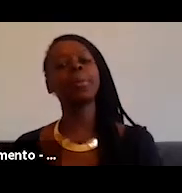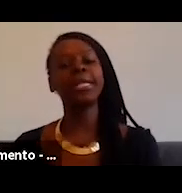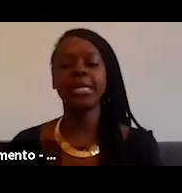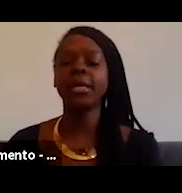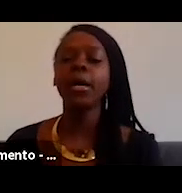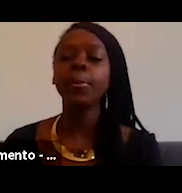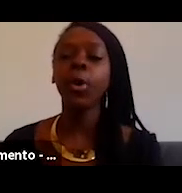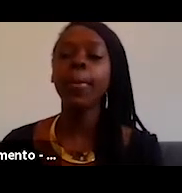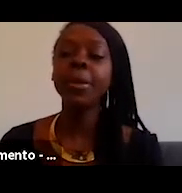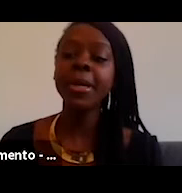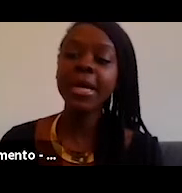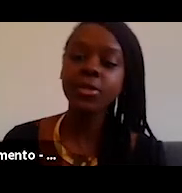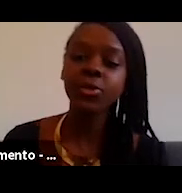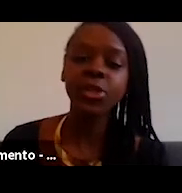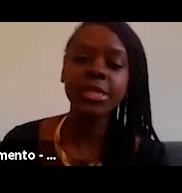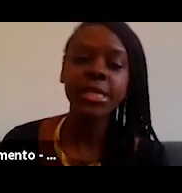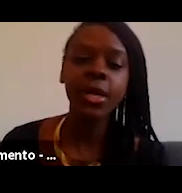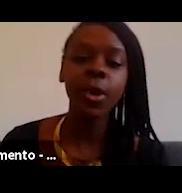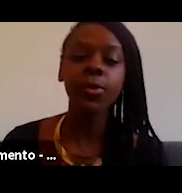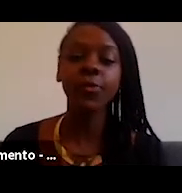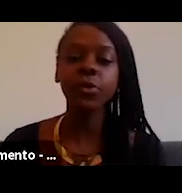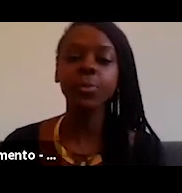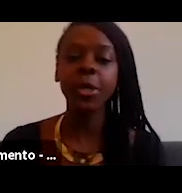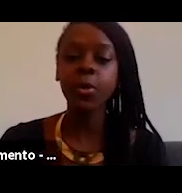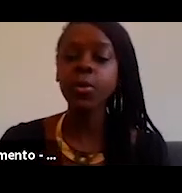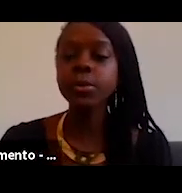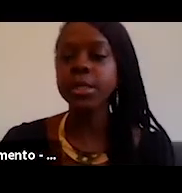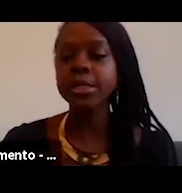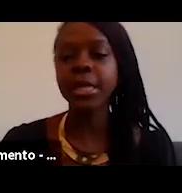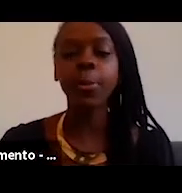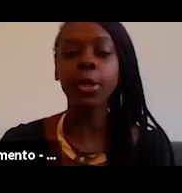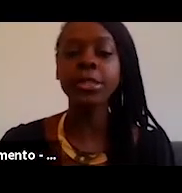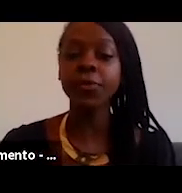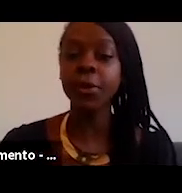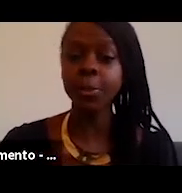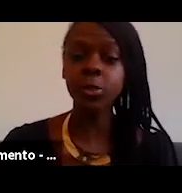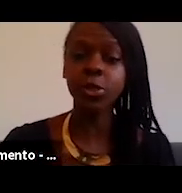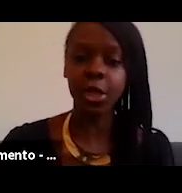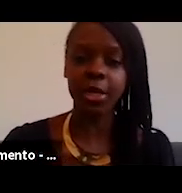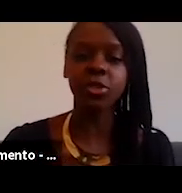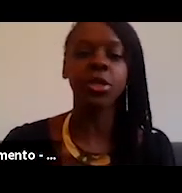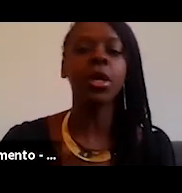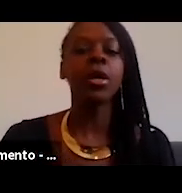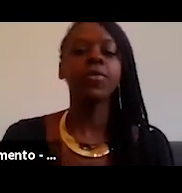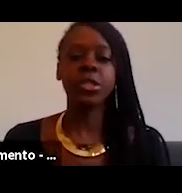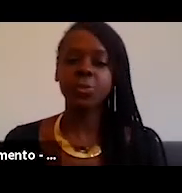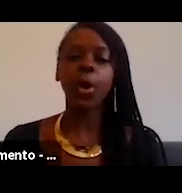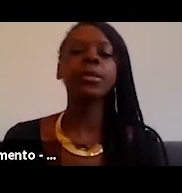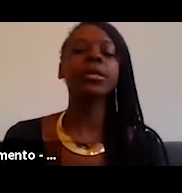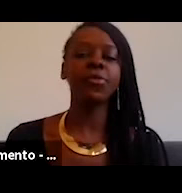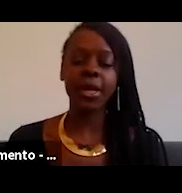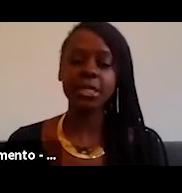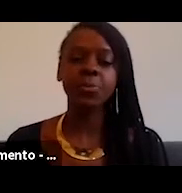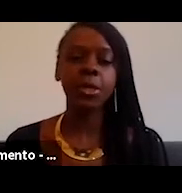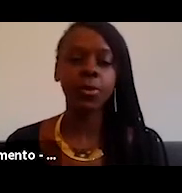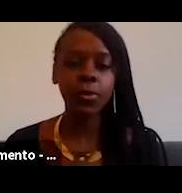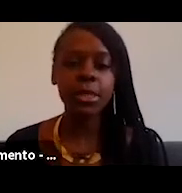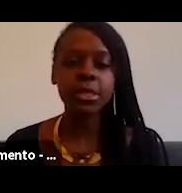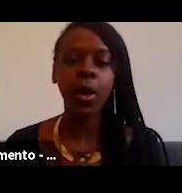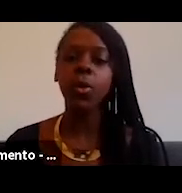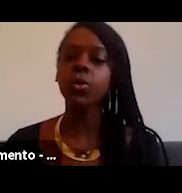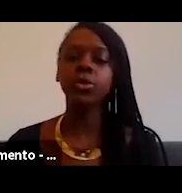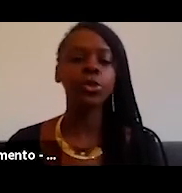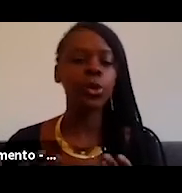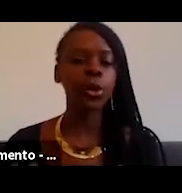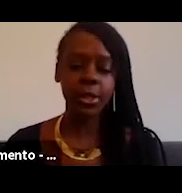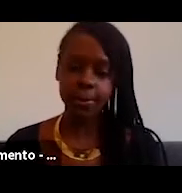da melhor maneira. Bom, a primeira sugestão é o envio de perguntas, que ele pode ser feito pelo chat. Vocês podem enviar as